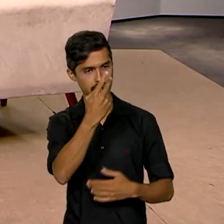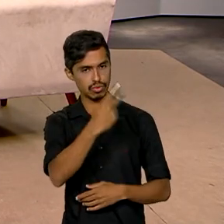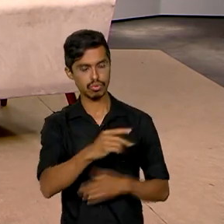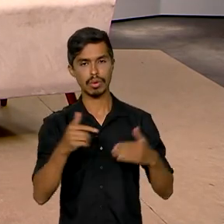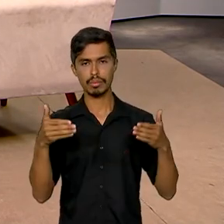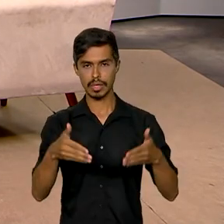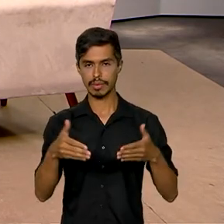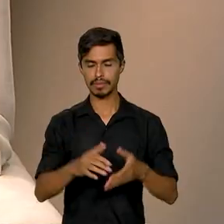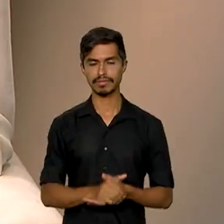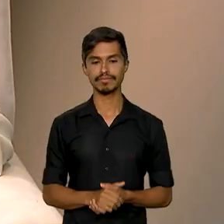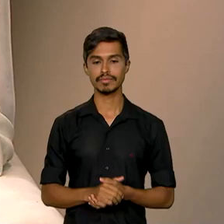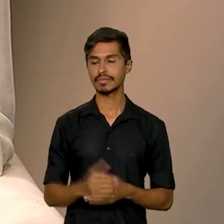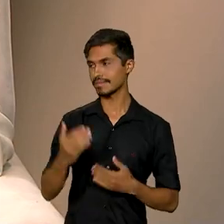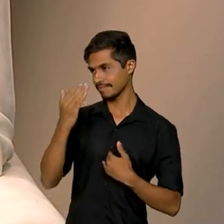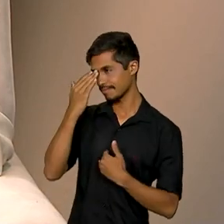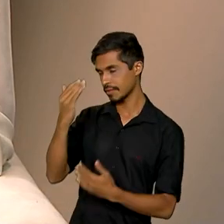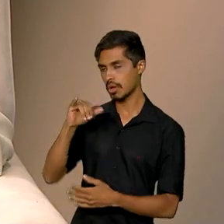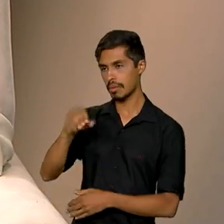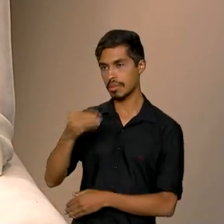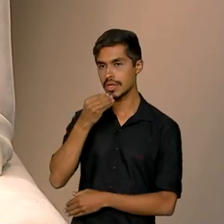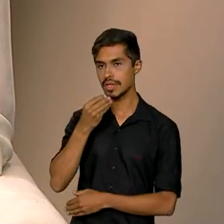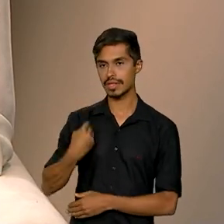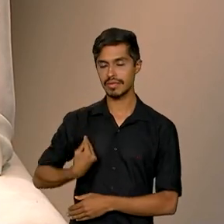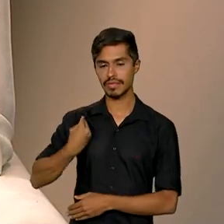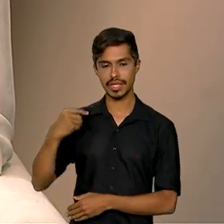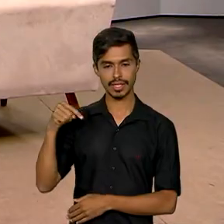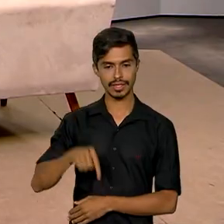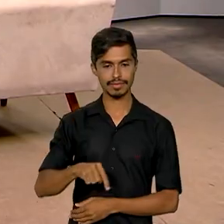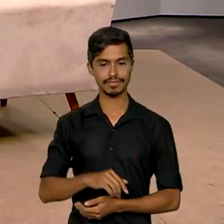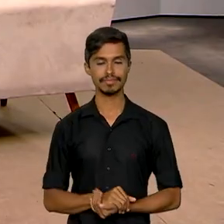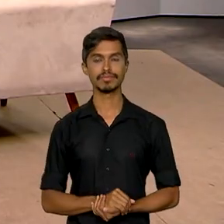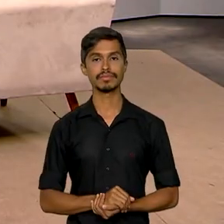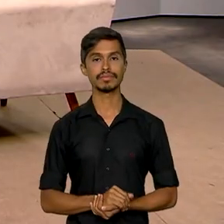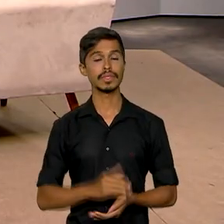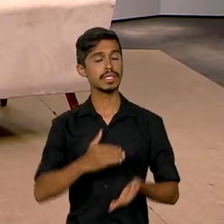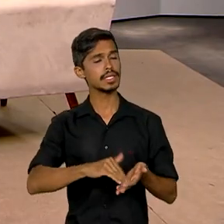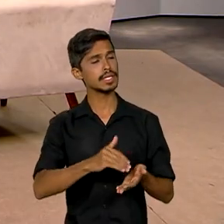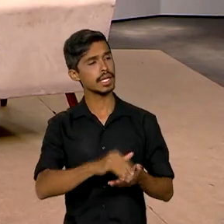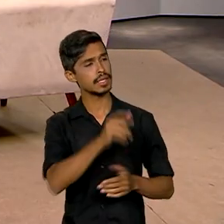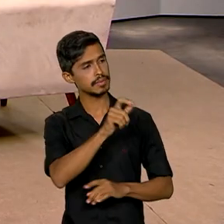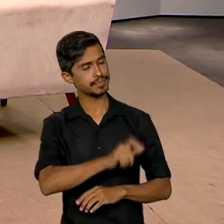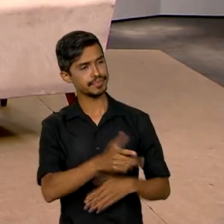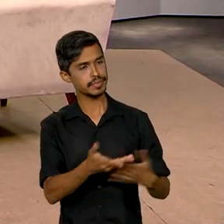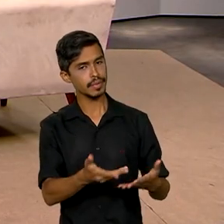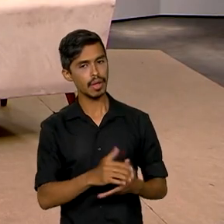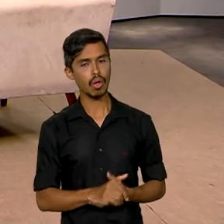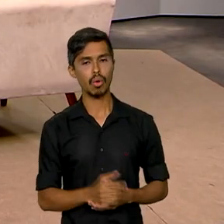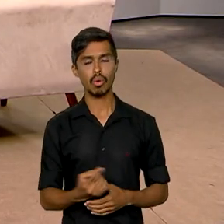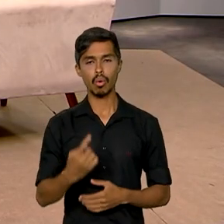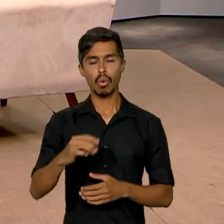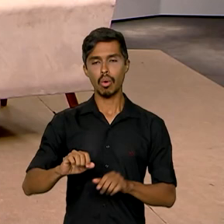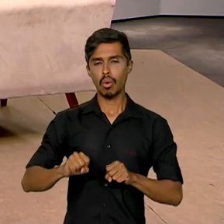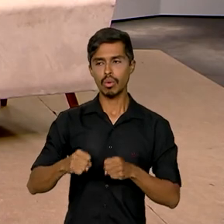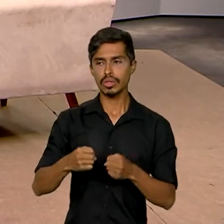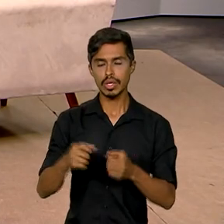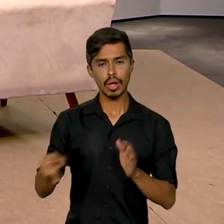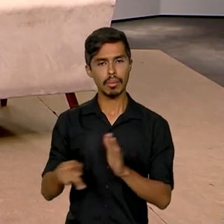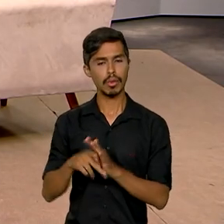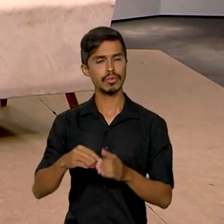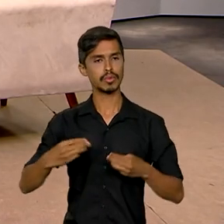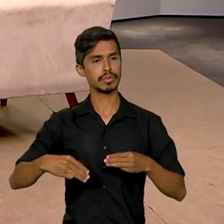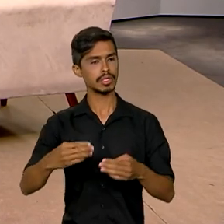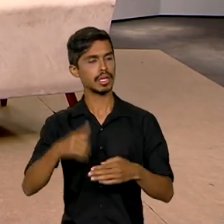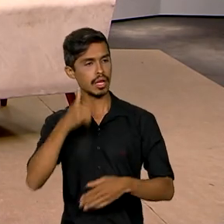Dia. Eu que agradeço a oportunidade de estar aqui. Secretária, uma das frentes de atuação do Ministério das Mulheres